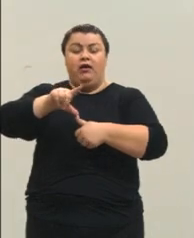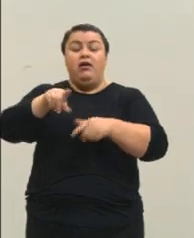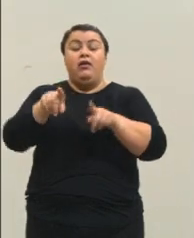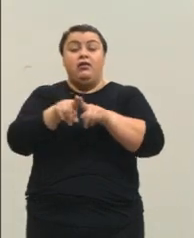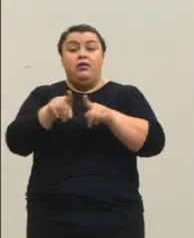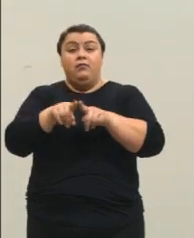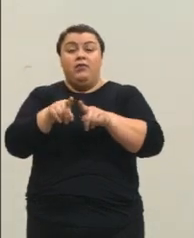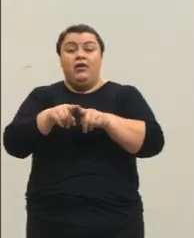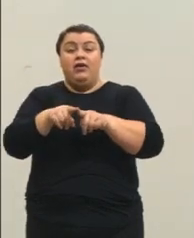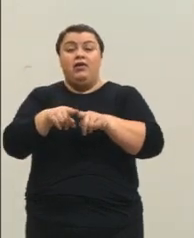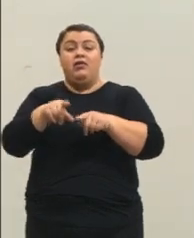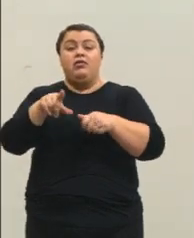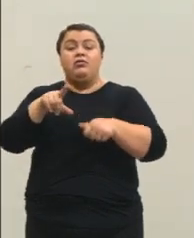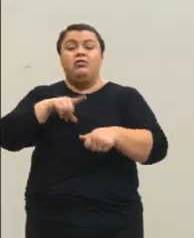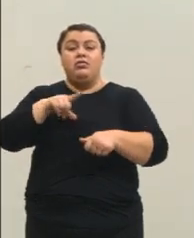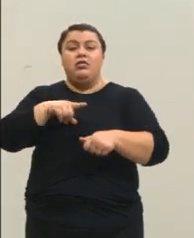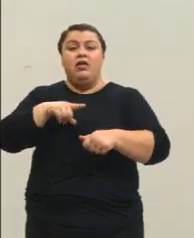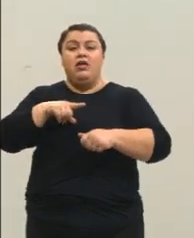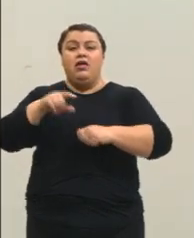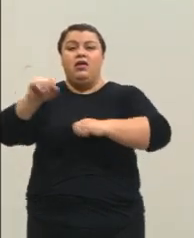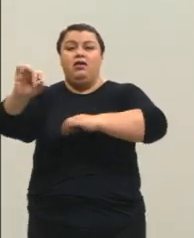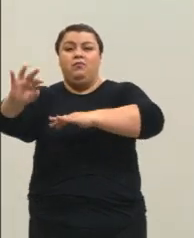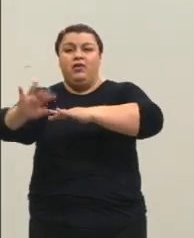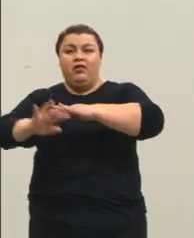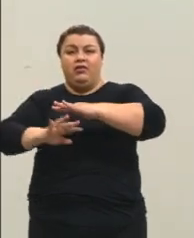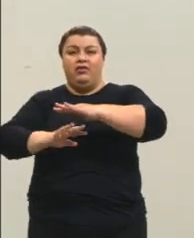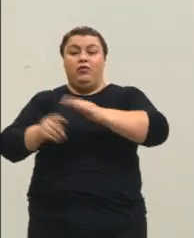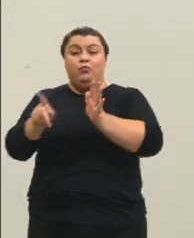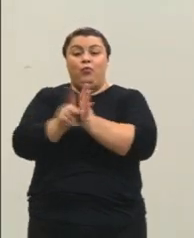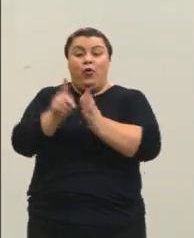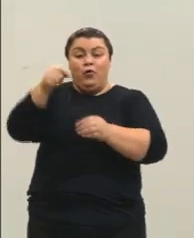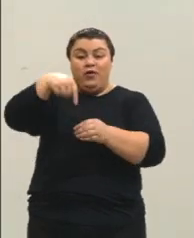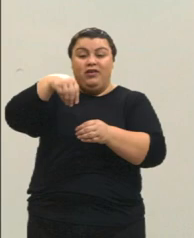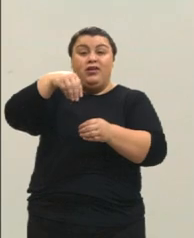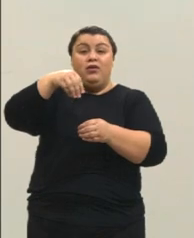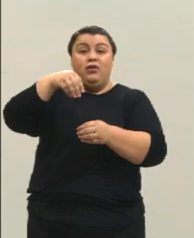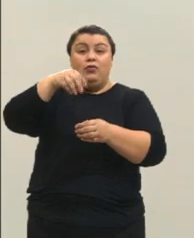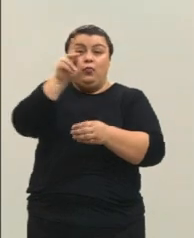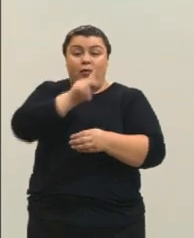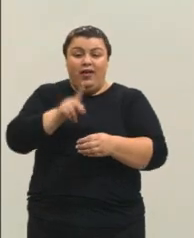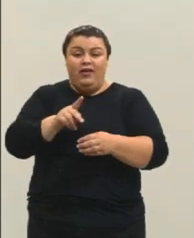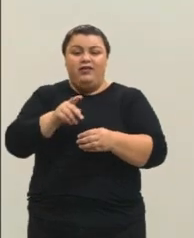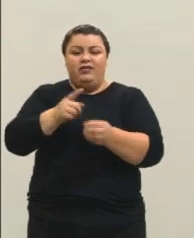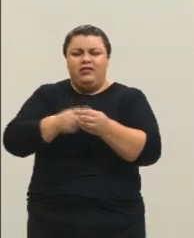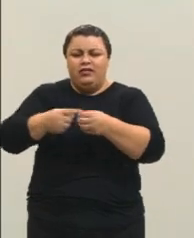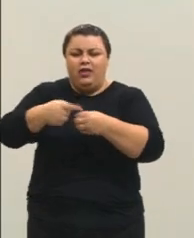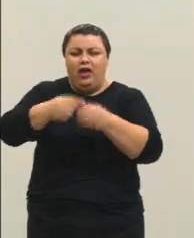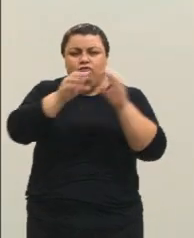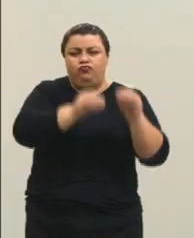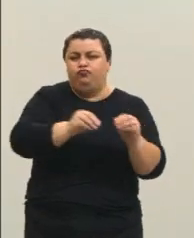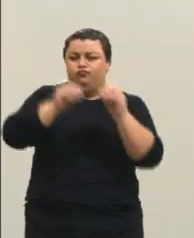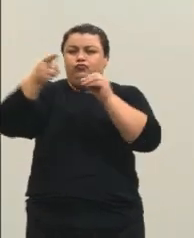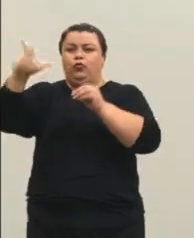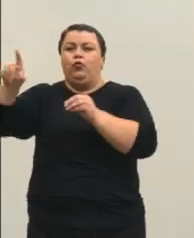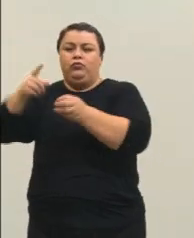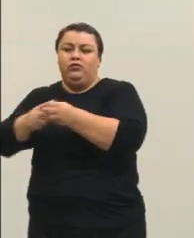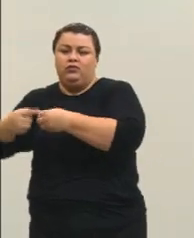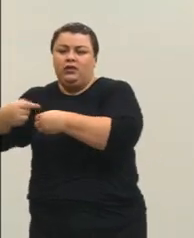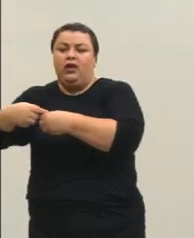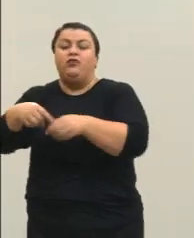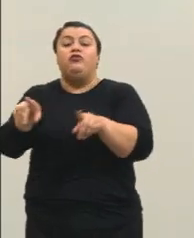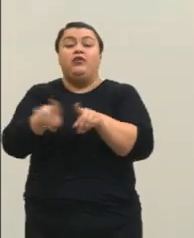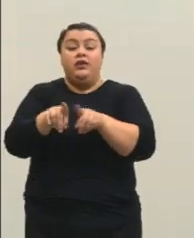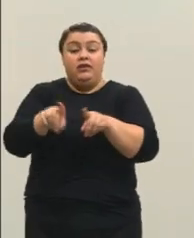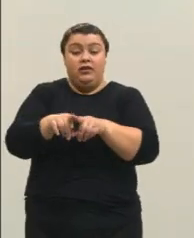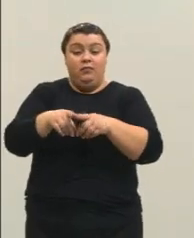do próprio país as pessoas que migram de cidade que migram de estado e também trazem essa herança